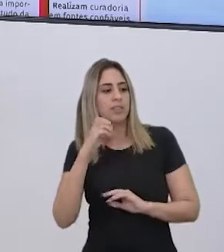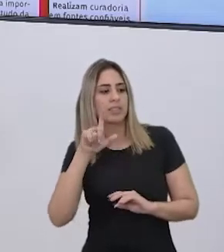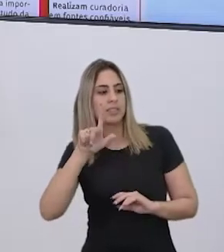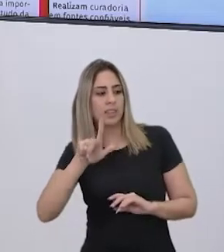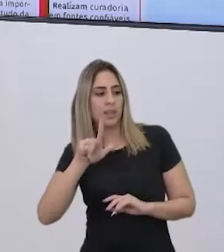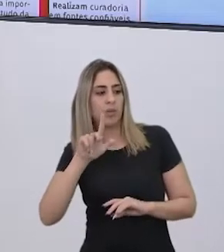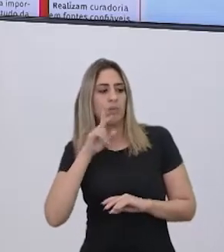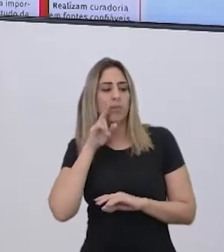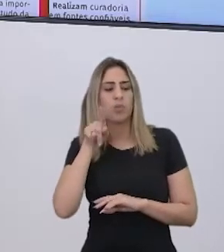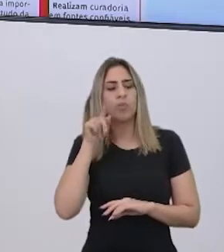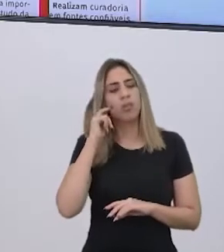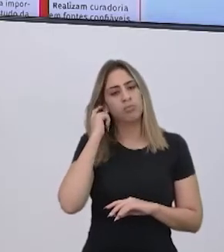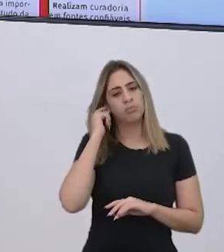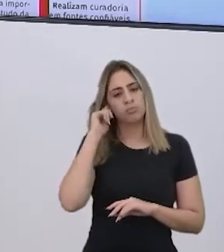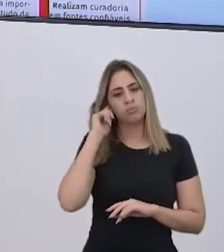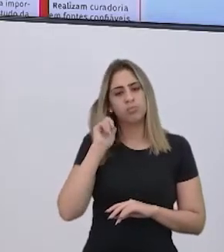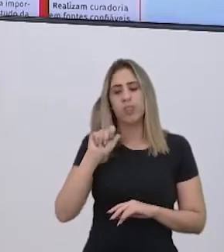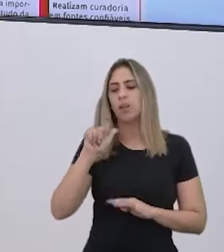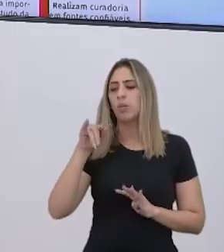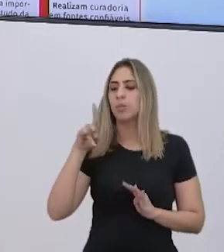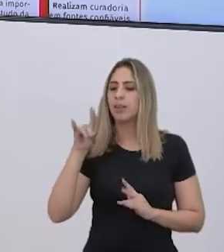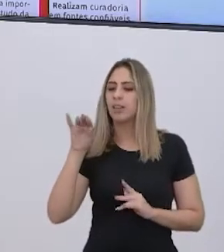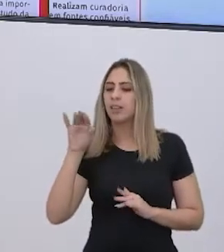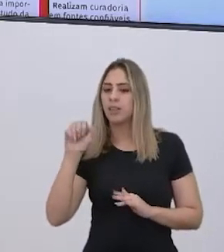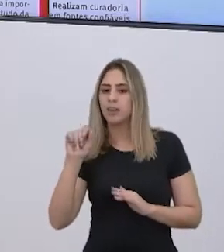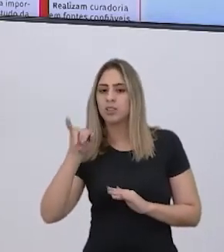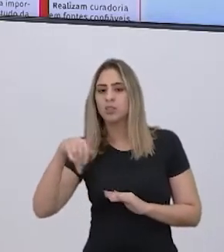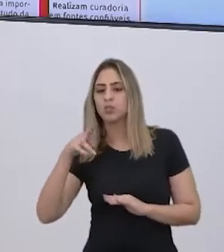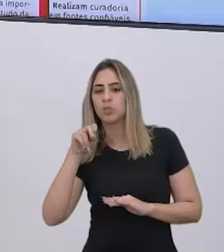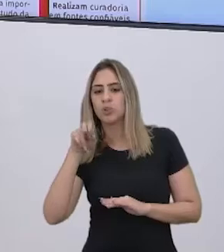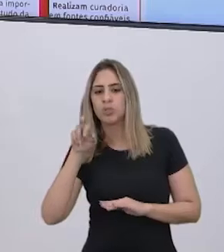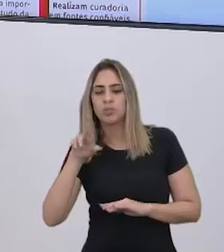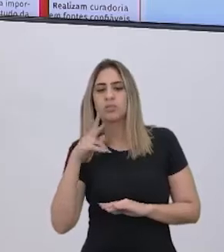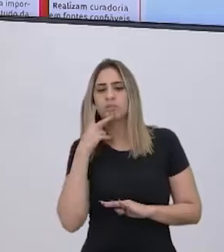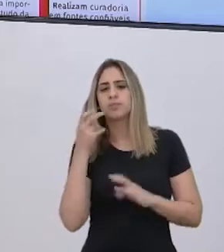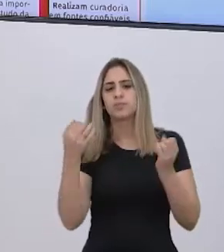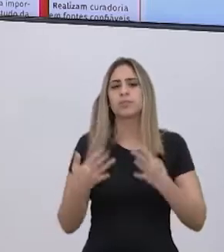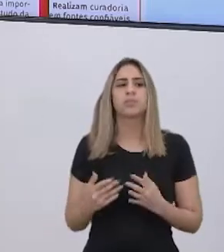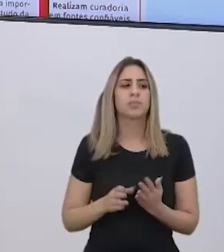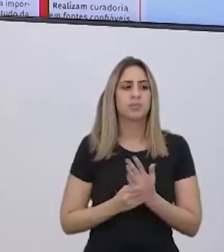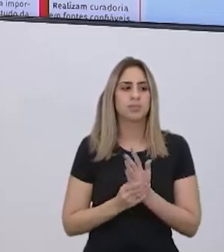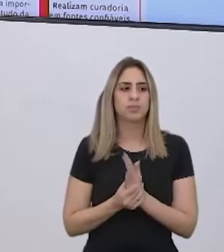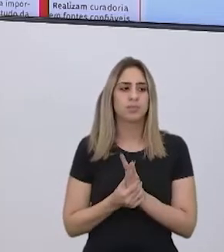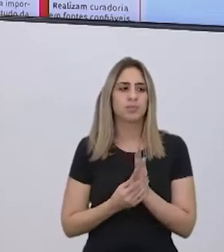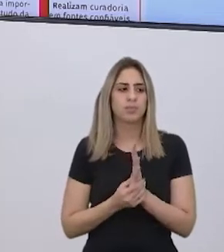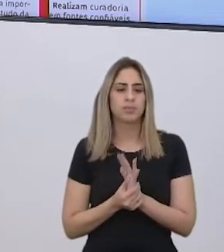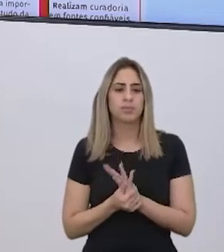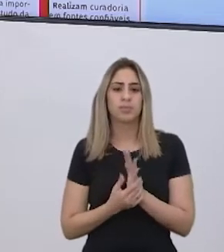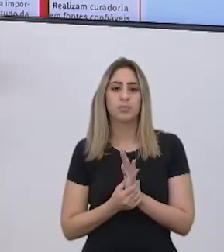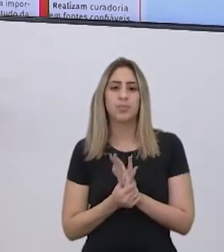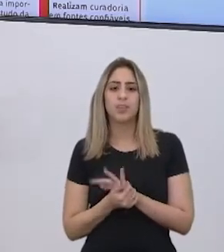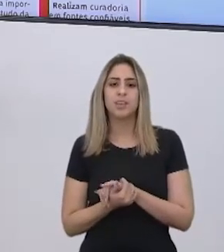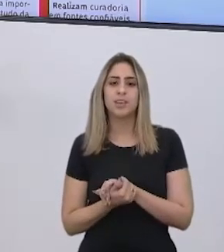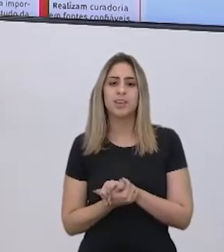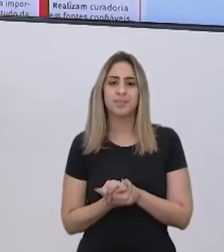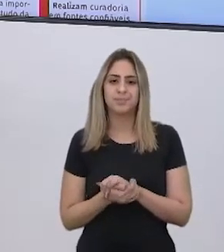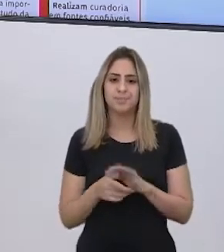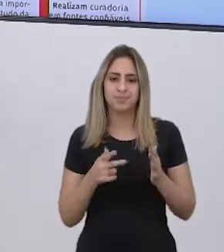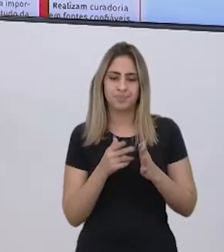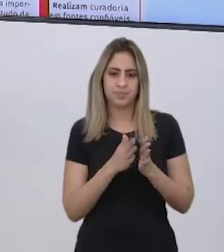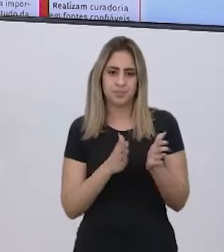que era o Almeida Júnior, e lá tinha um laguinho. Aí eu chego para você e falo, olha, esse laguinho, ele tá